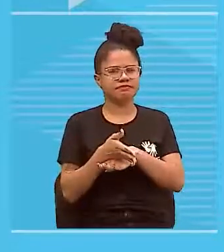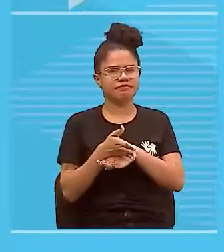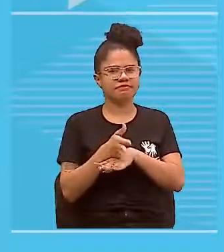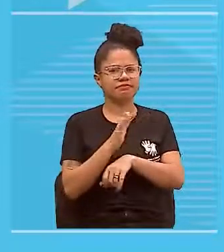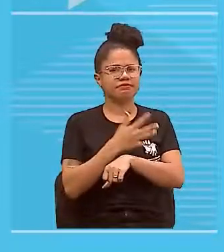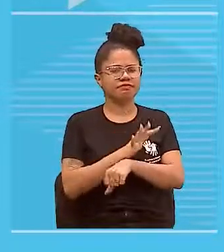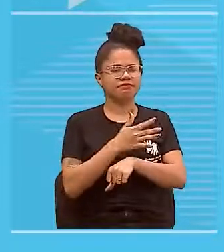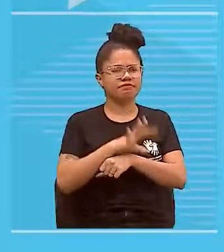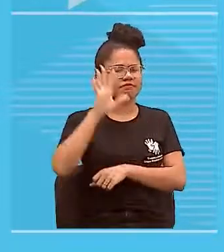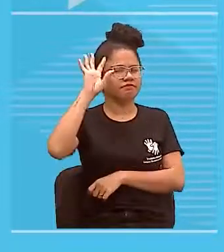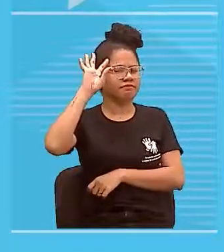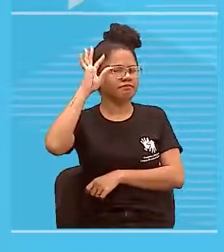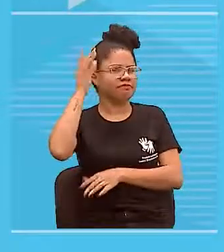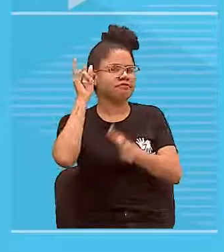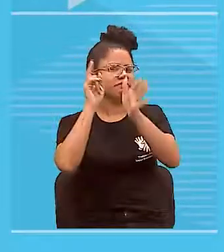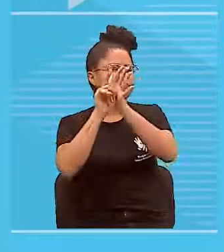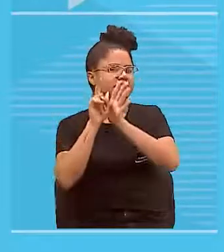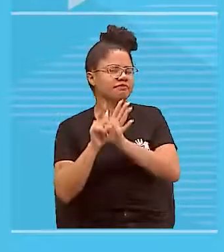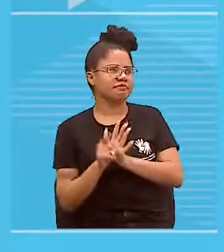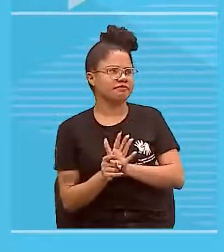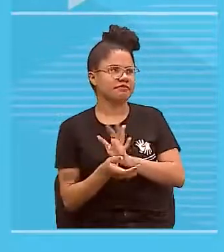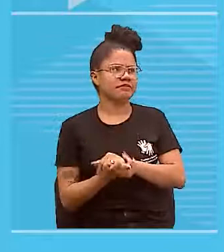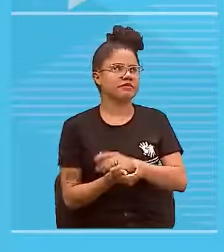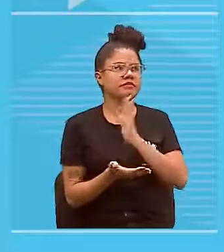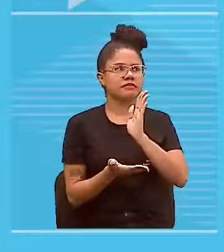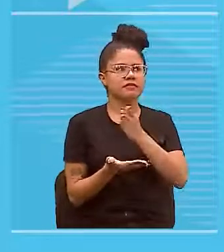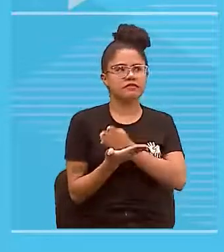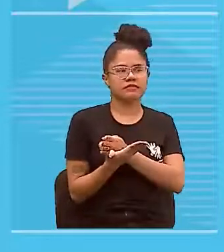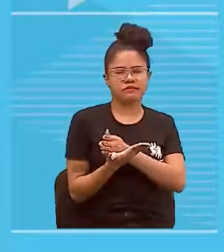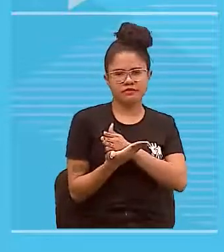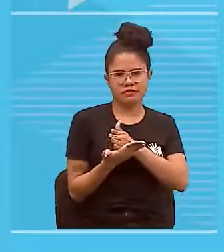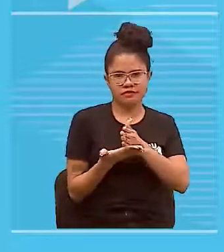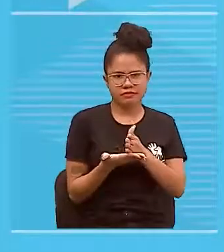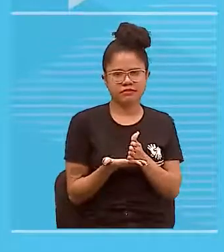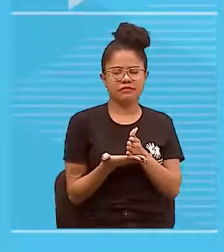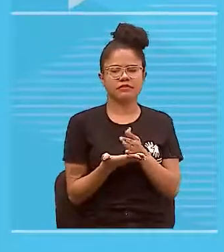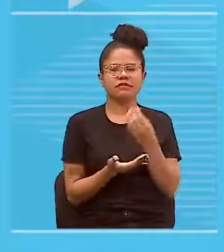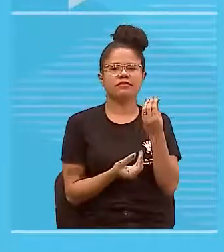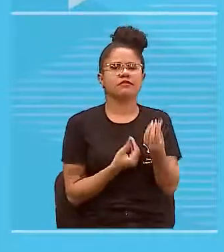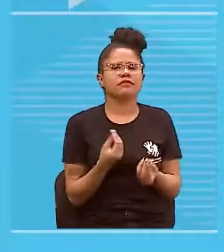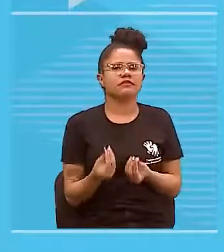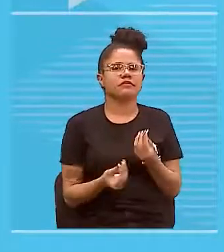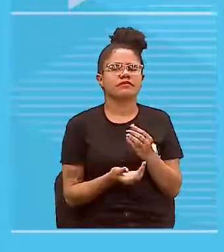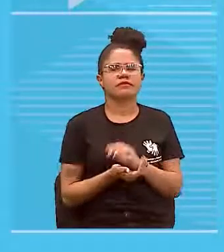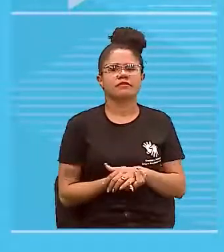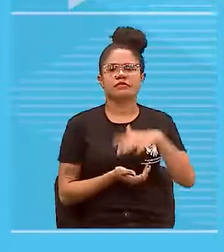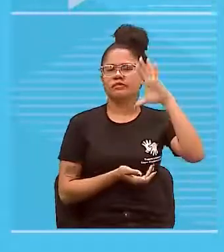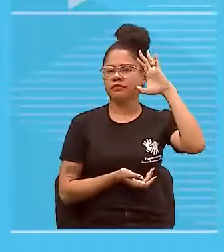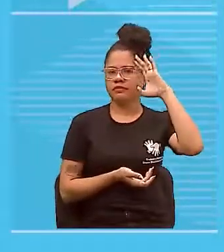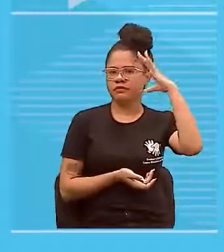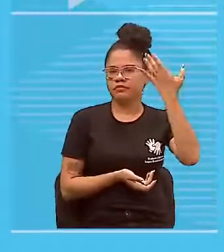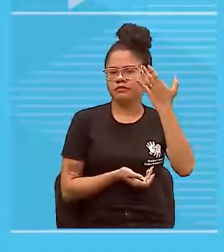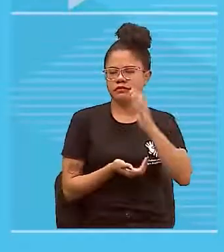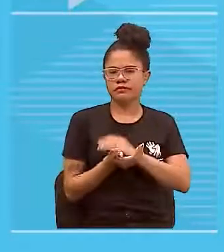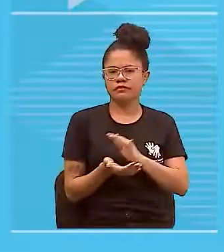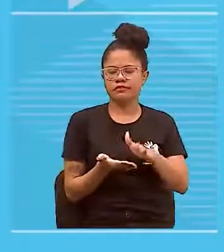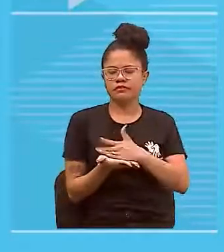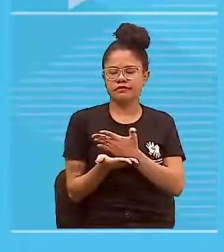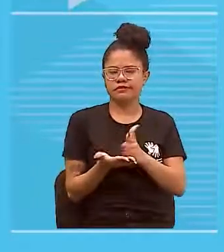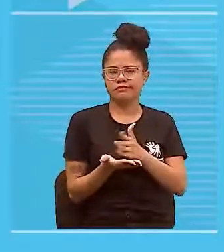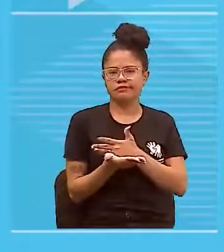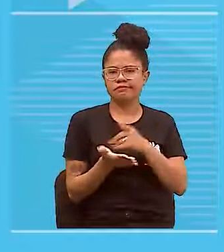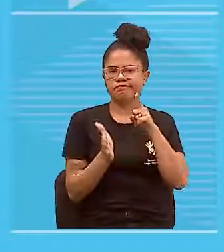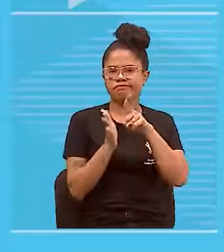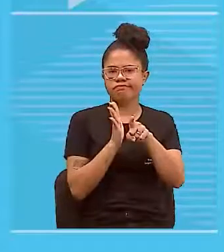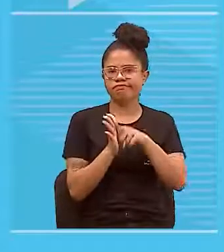de questões Tá bom eu já eu tô começando mesmo aqui basicamente com a resolução de questões Mas